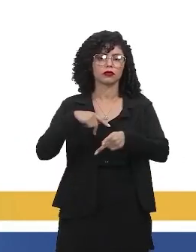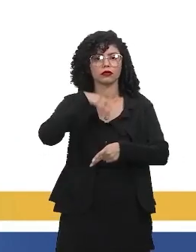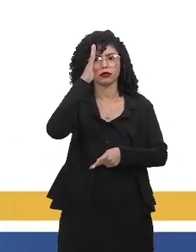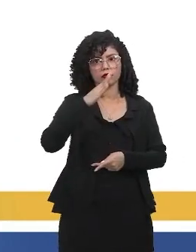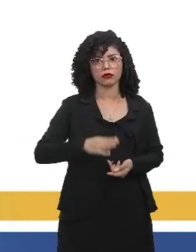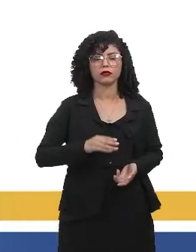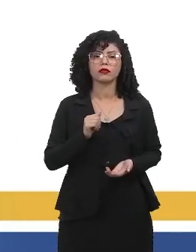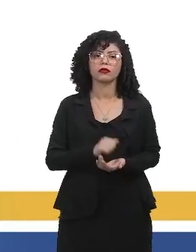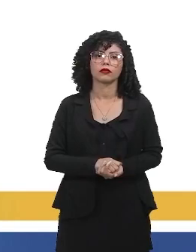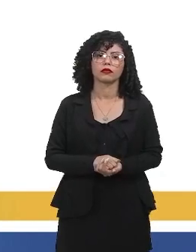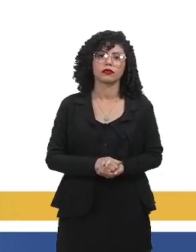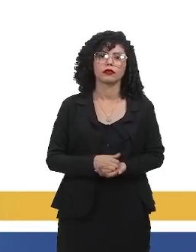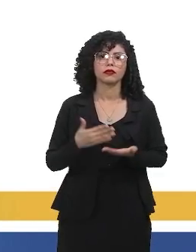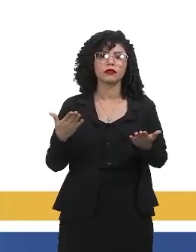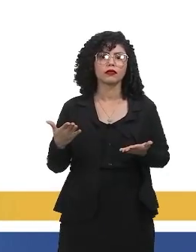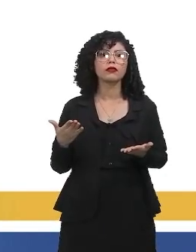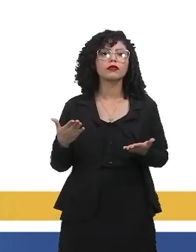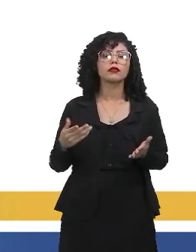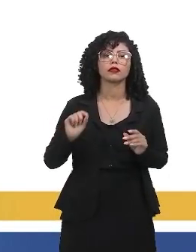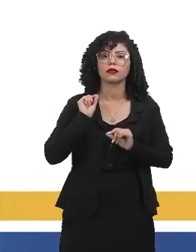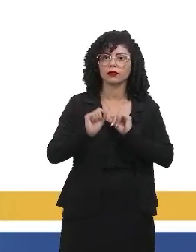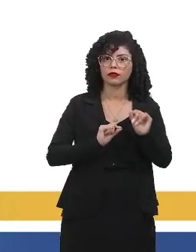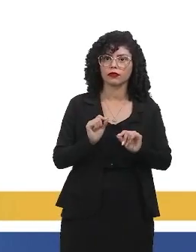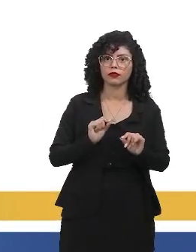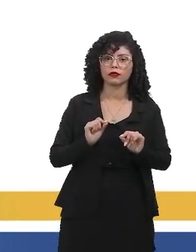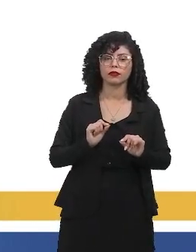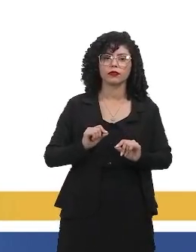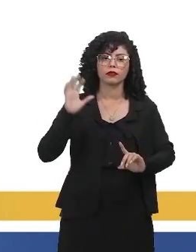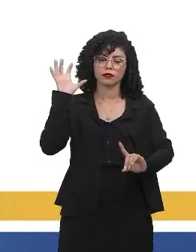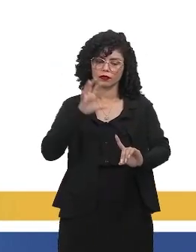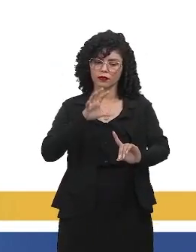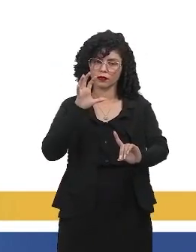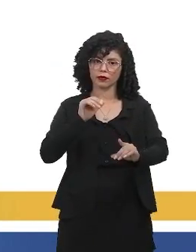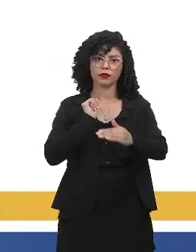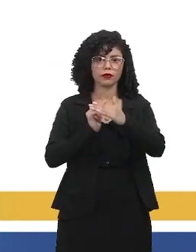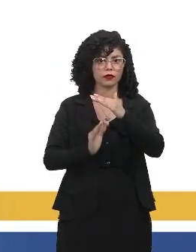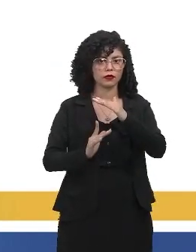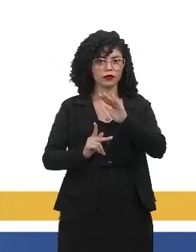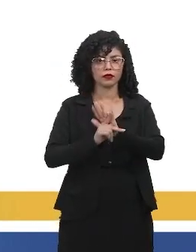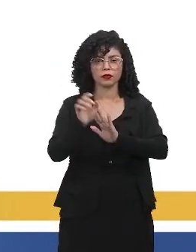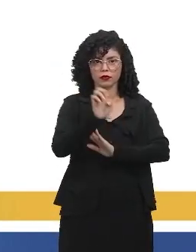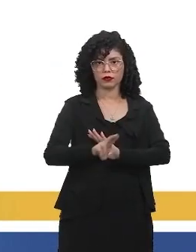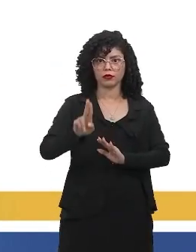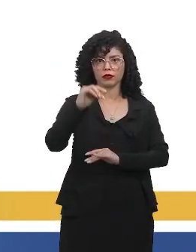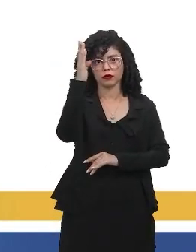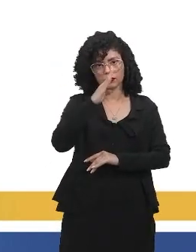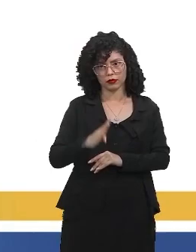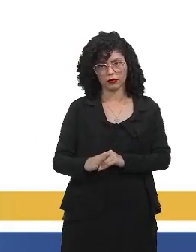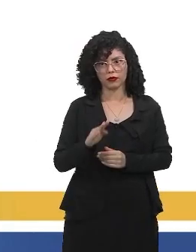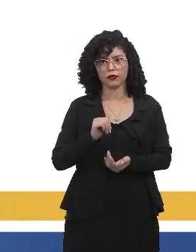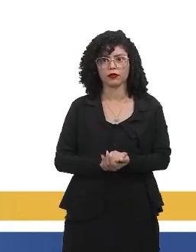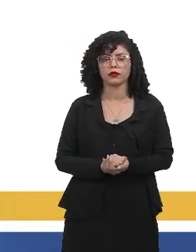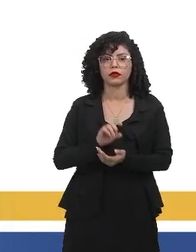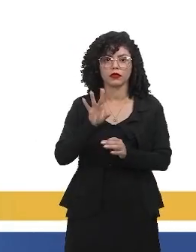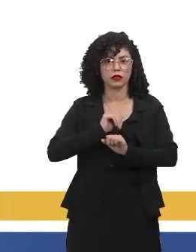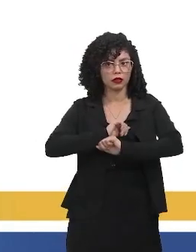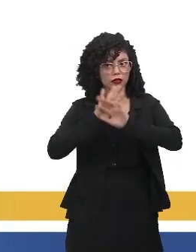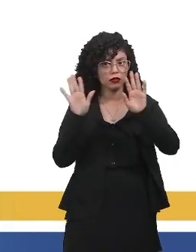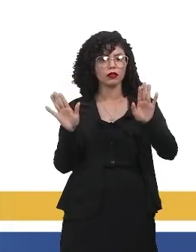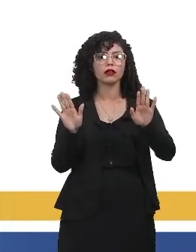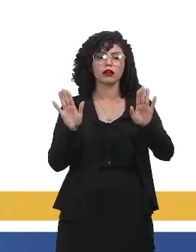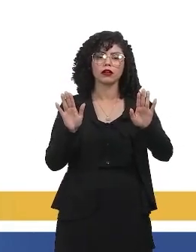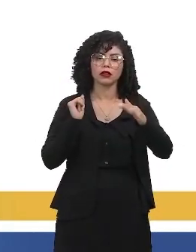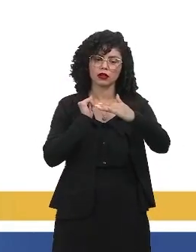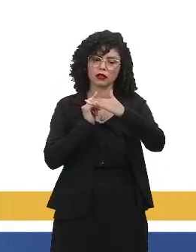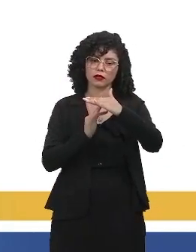brasileira. Então, essa era a intenção das elites brasileiras, incentivar a imigração de europeus para o Brasil. Só que, claro, essa